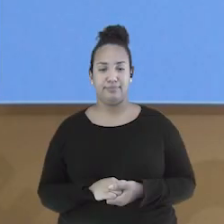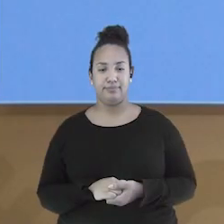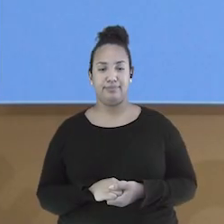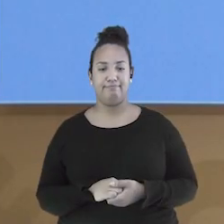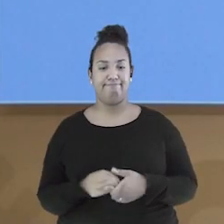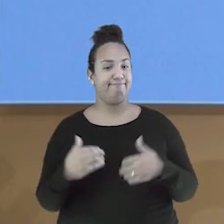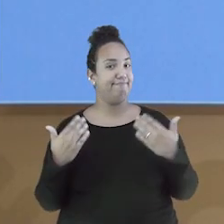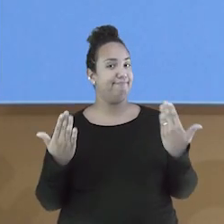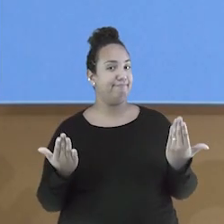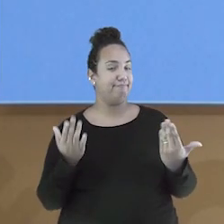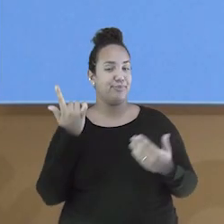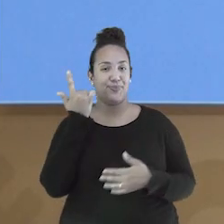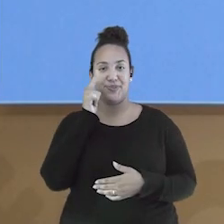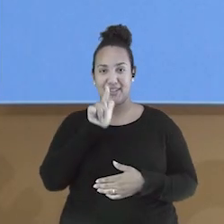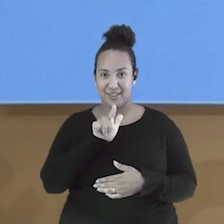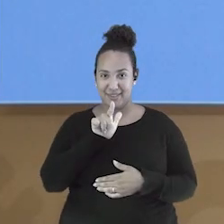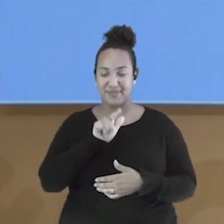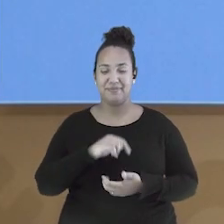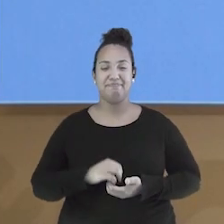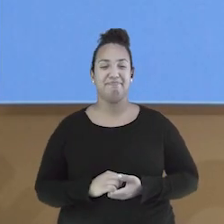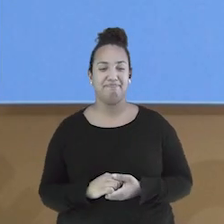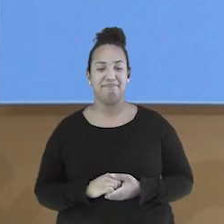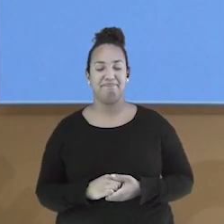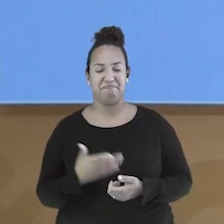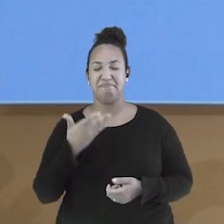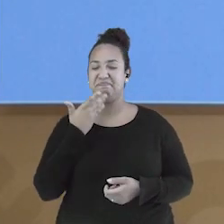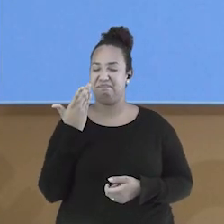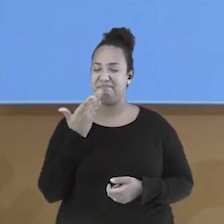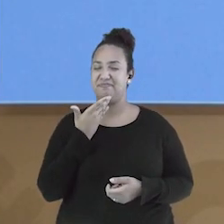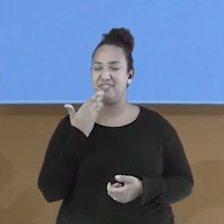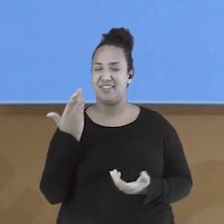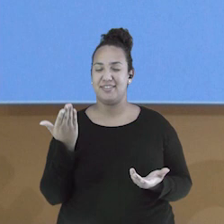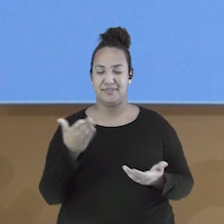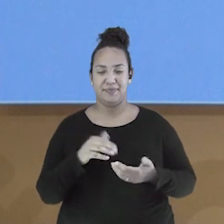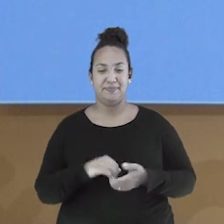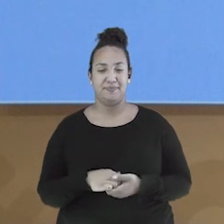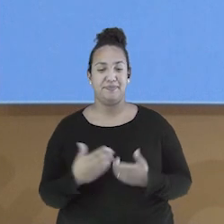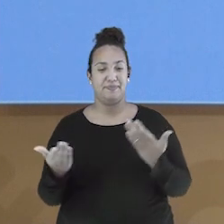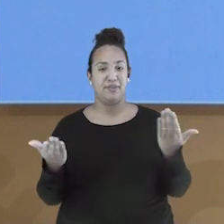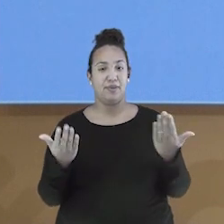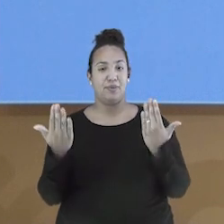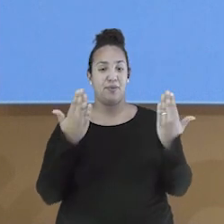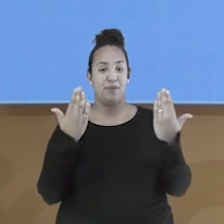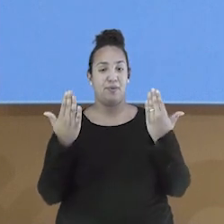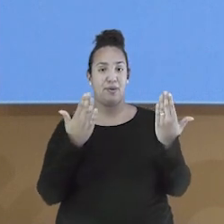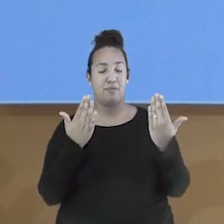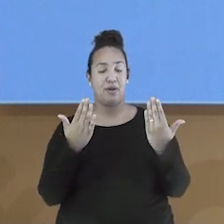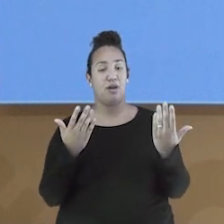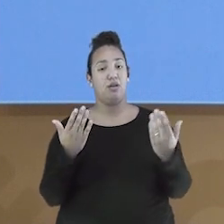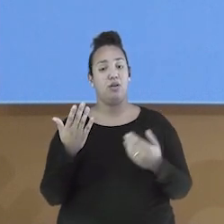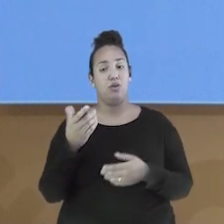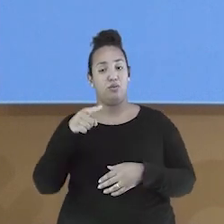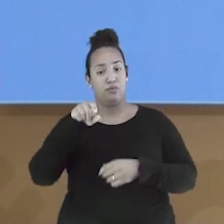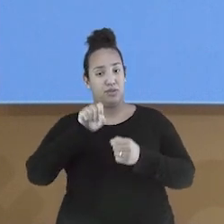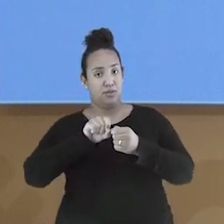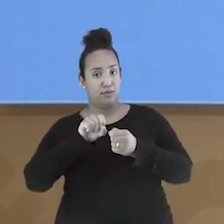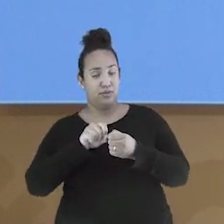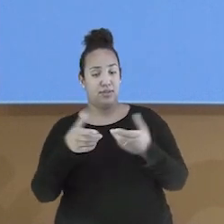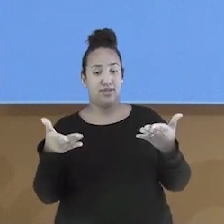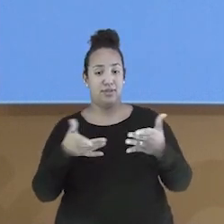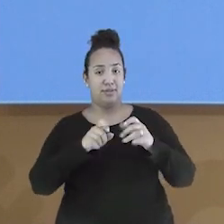E aí, conseguiu ajudar o João? Foi fácil, né? Compare como ficou o seu termômetro com o que vemos no